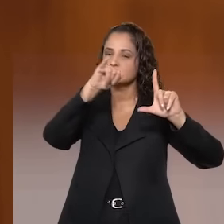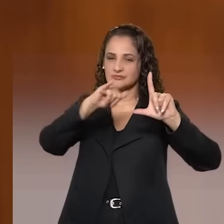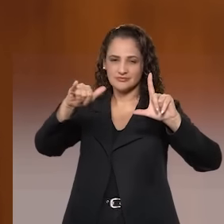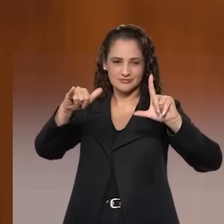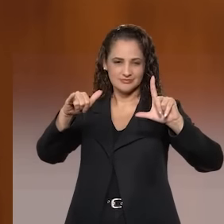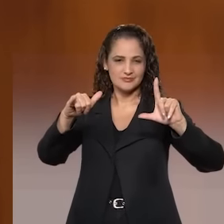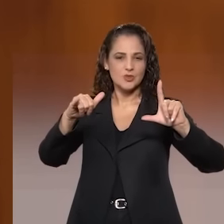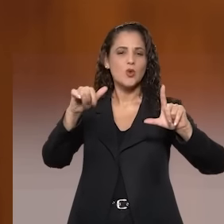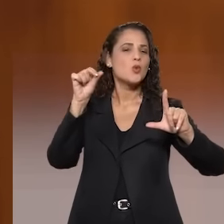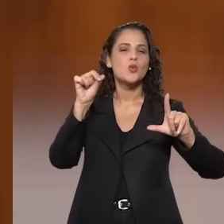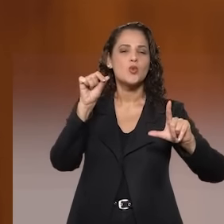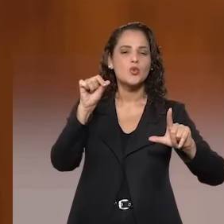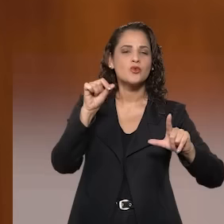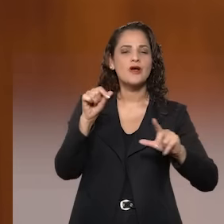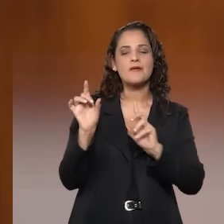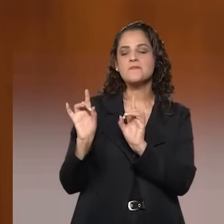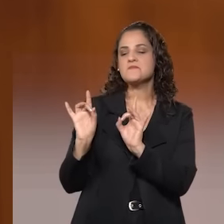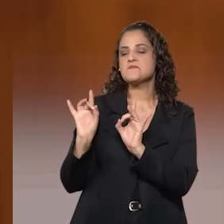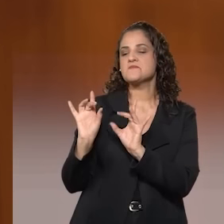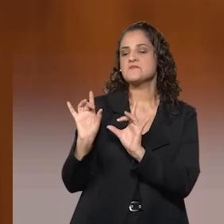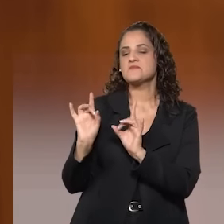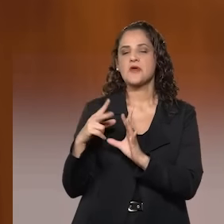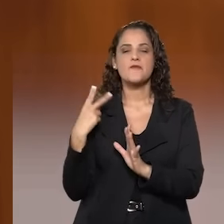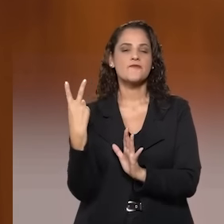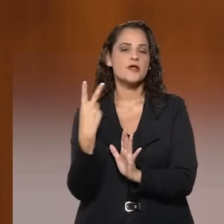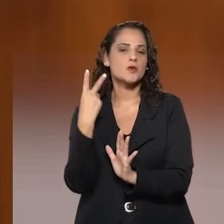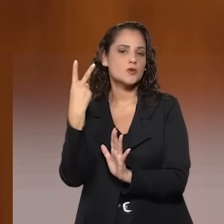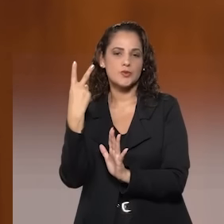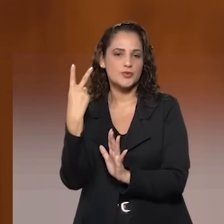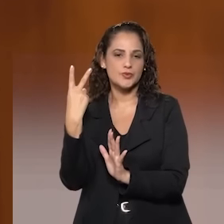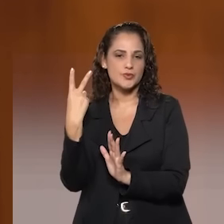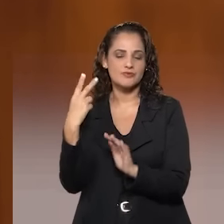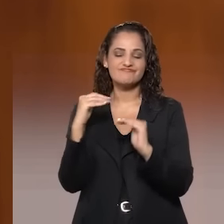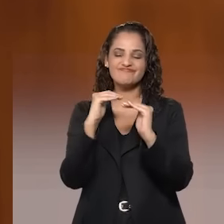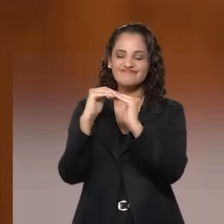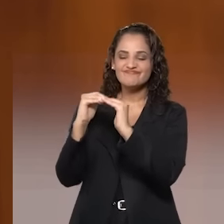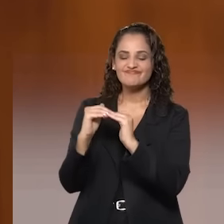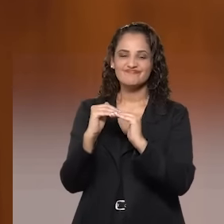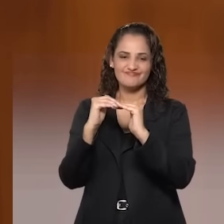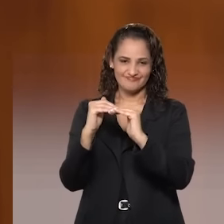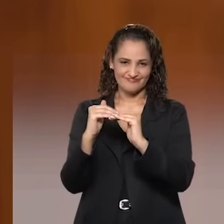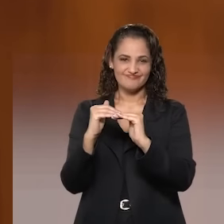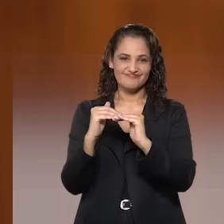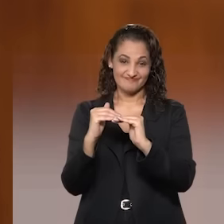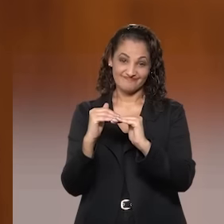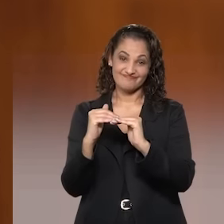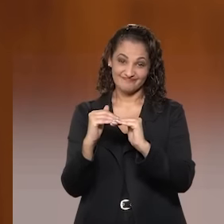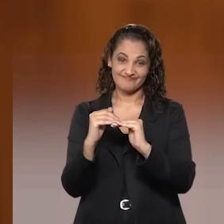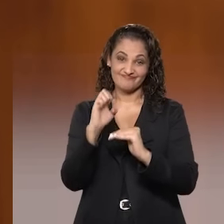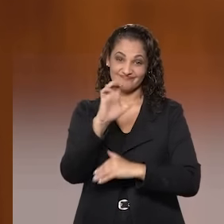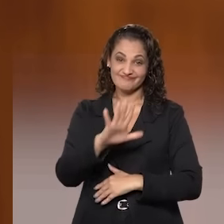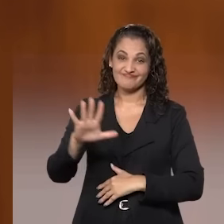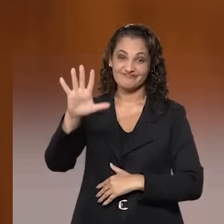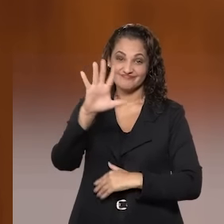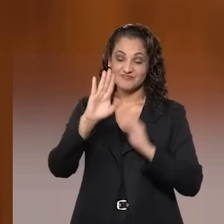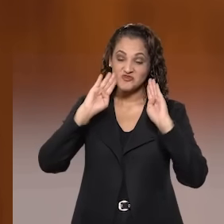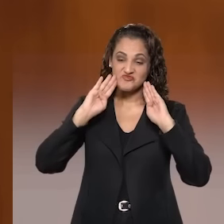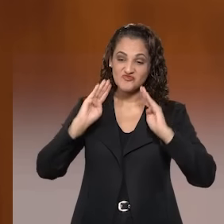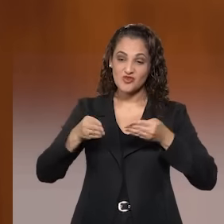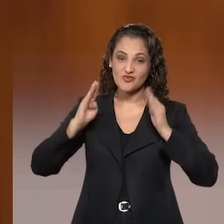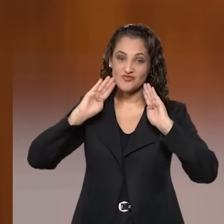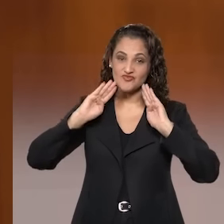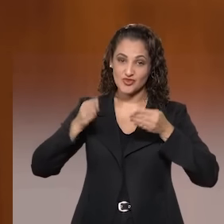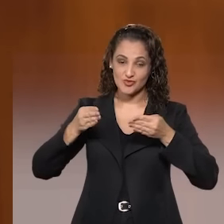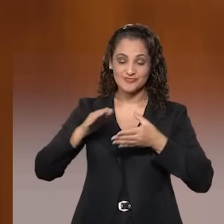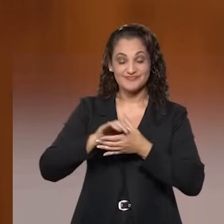elas ainda estão privilegiando valorizando o padrão eurocêntrico e quando